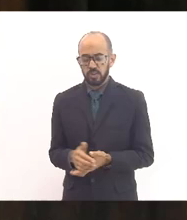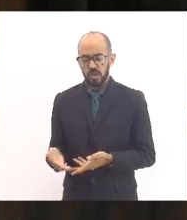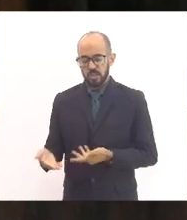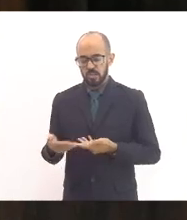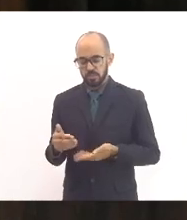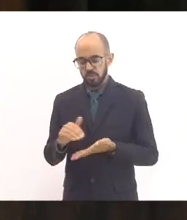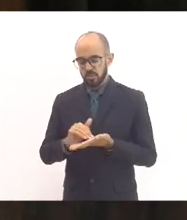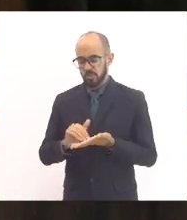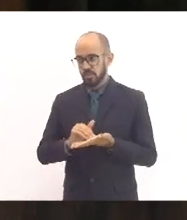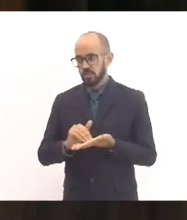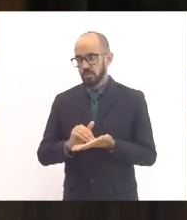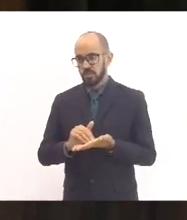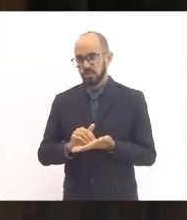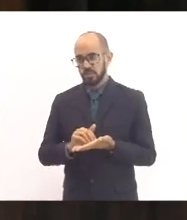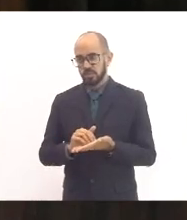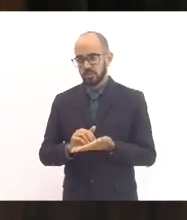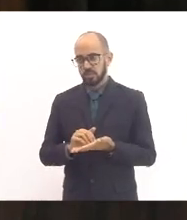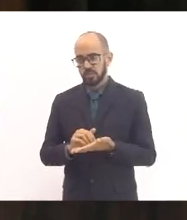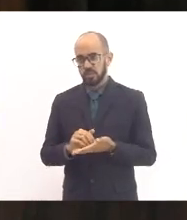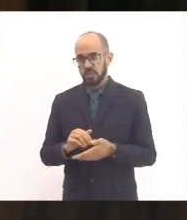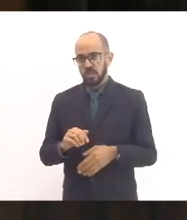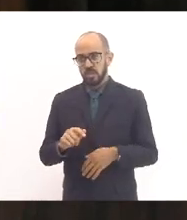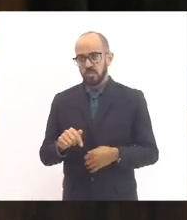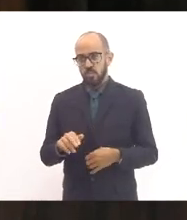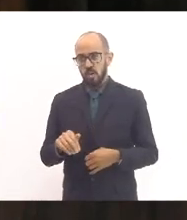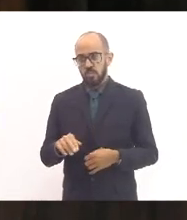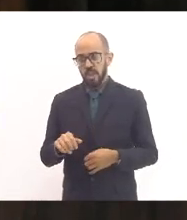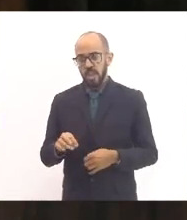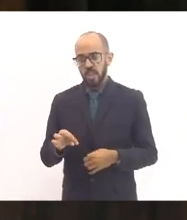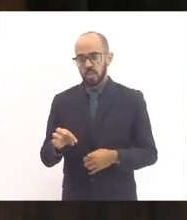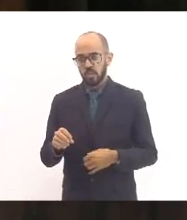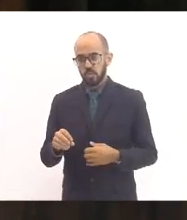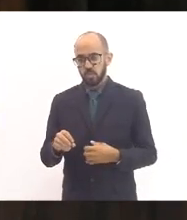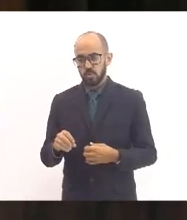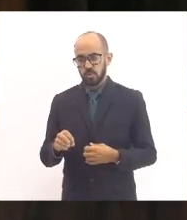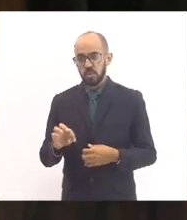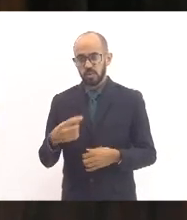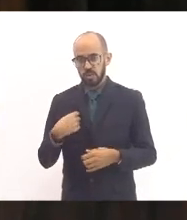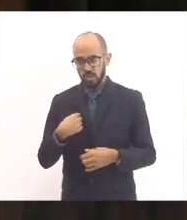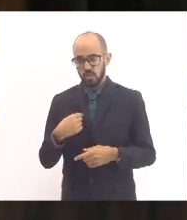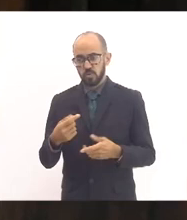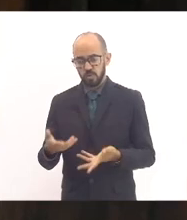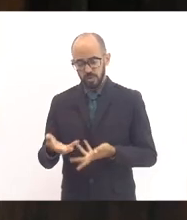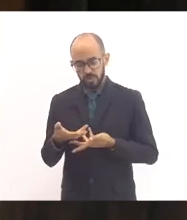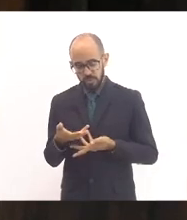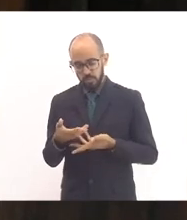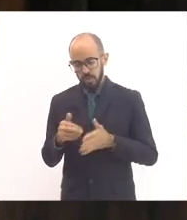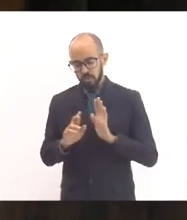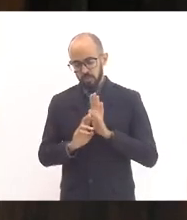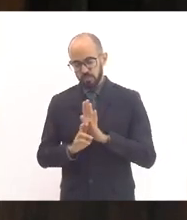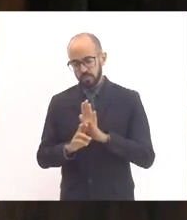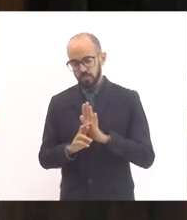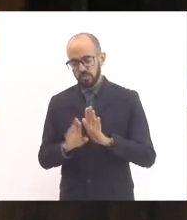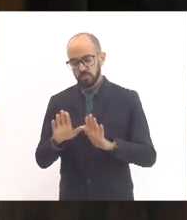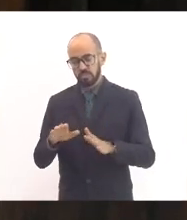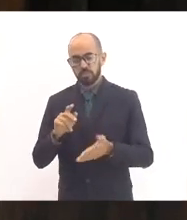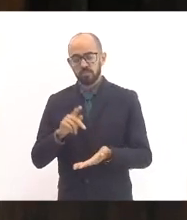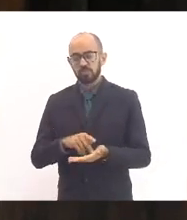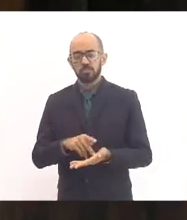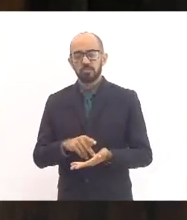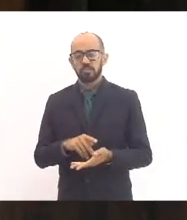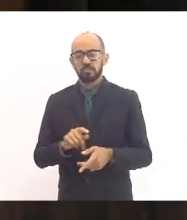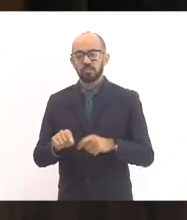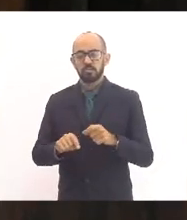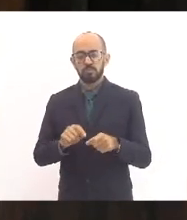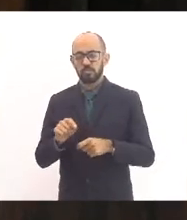deputada Martha Rocha Carlos Augusto Gualberto e eu temos recebido todas as representações mais e termos oficiais